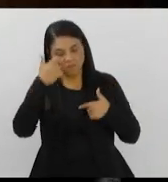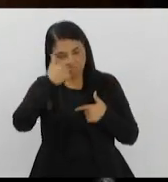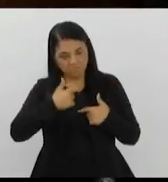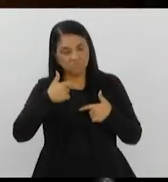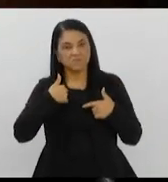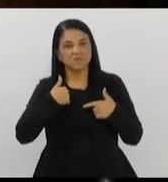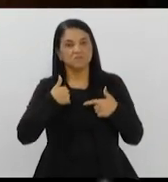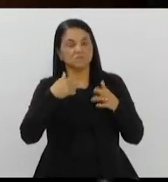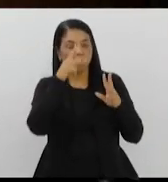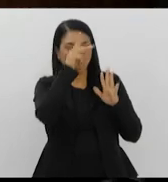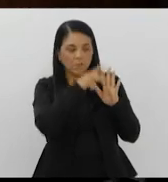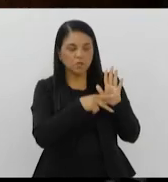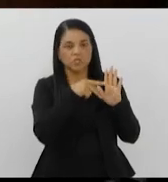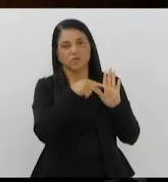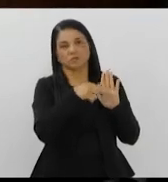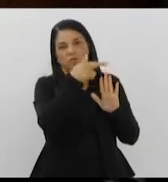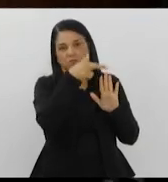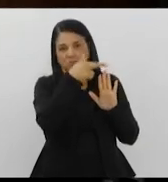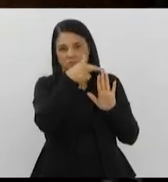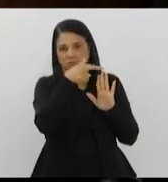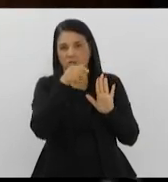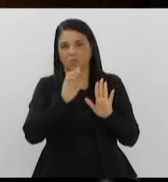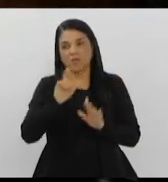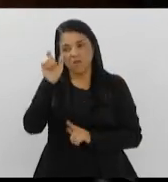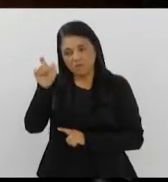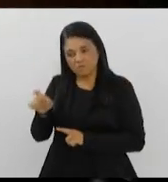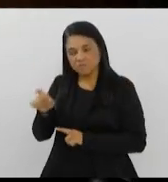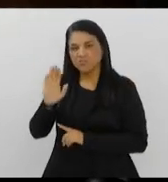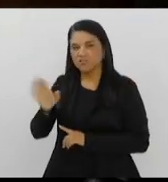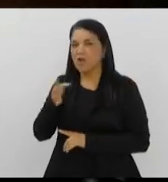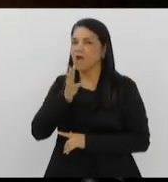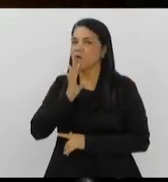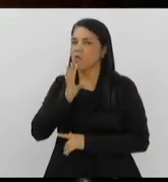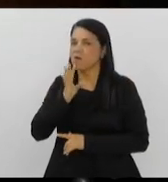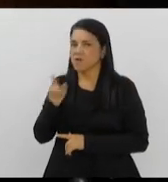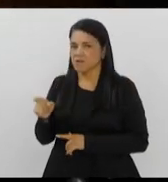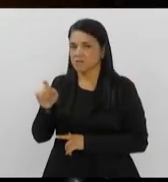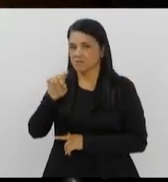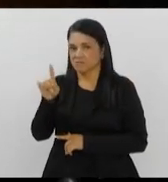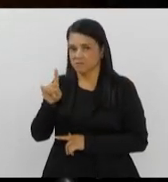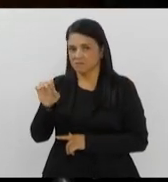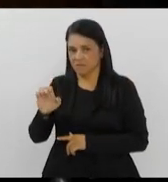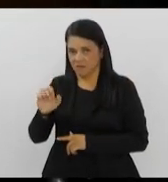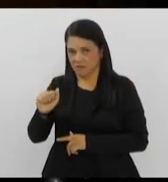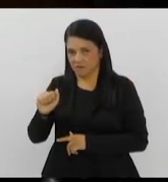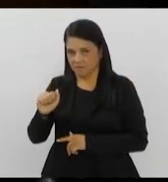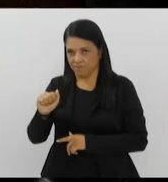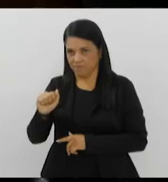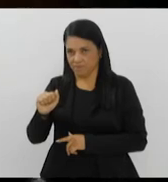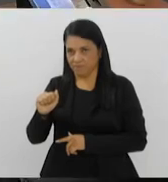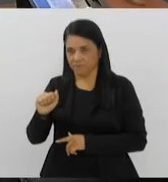para ele, que já é conhecido e reconhecido, deputada Dani Monteiro. Espera aí. Eu